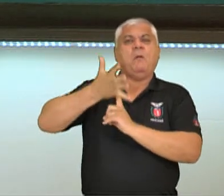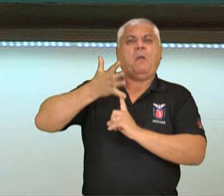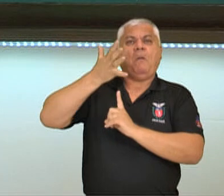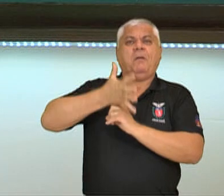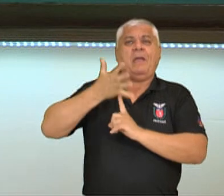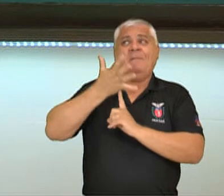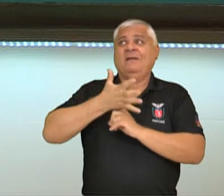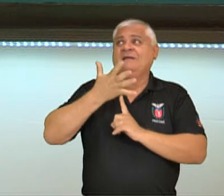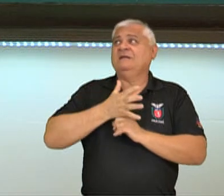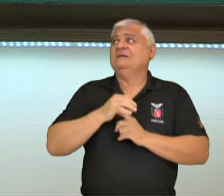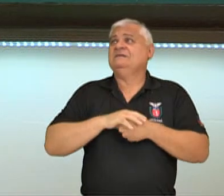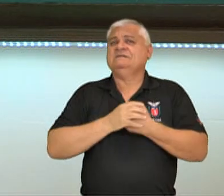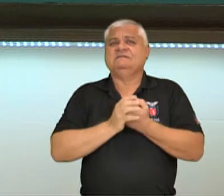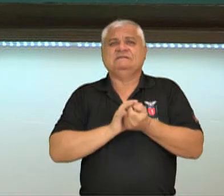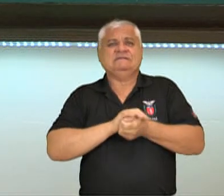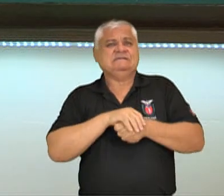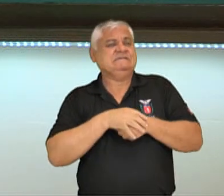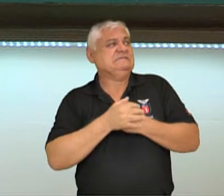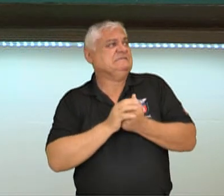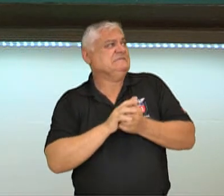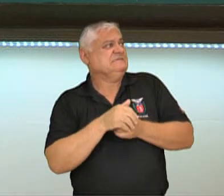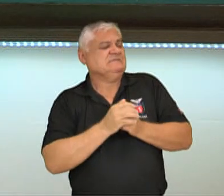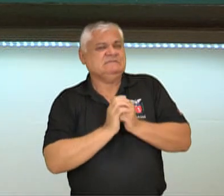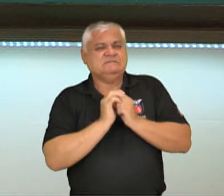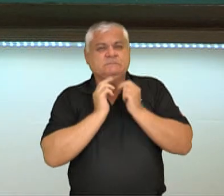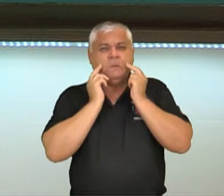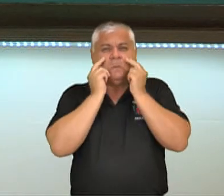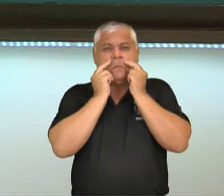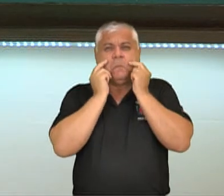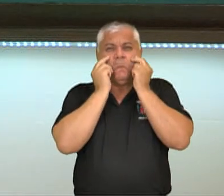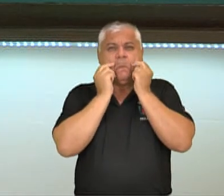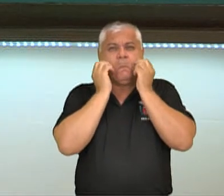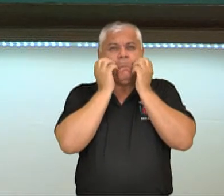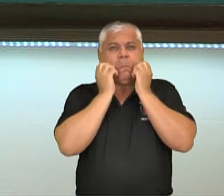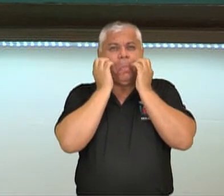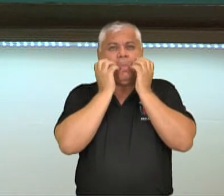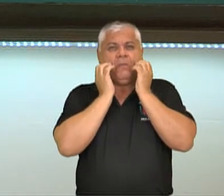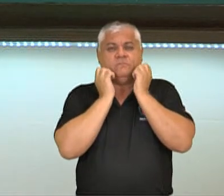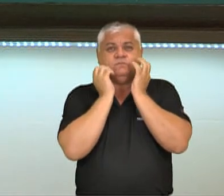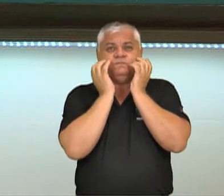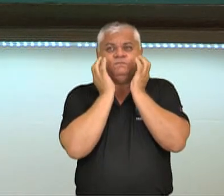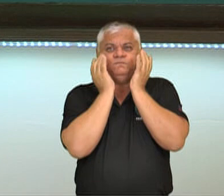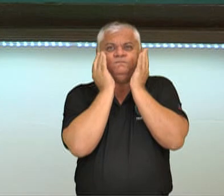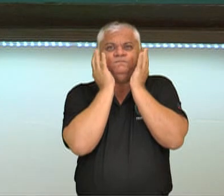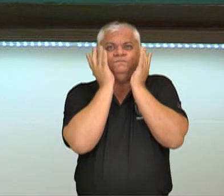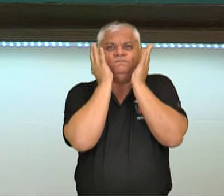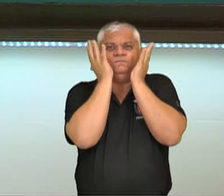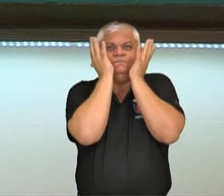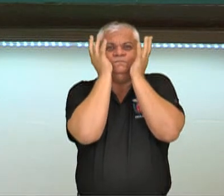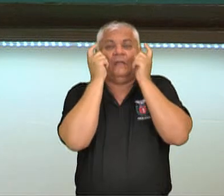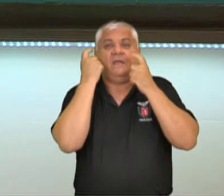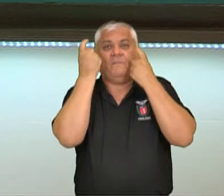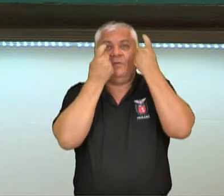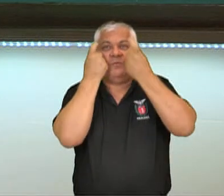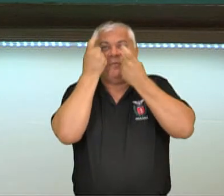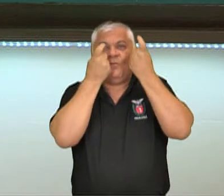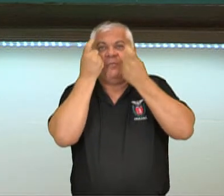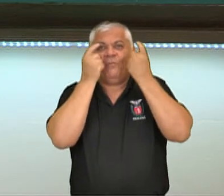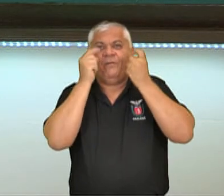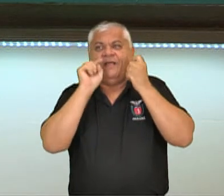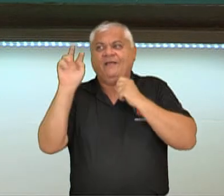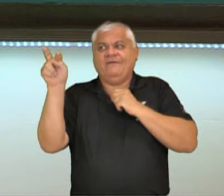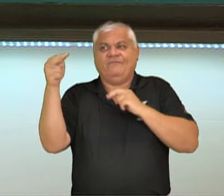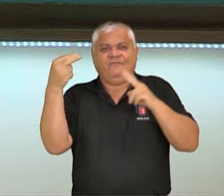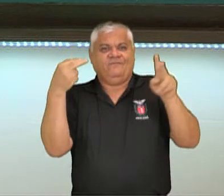começa a ficar muito ansiosa, ela começa a ficar vermelha, até de forma natural, começa a ficar muito preocupada com o que os outros